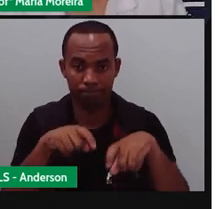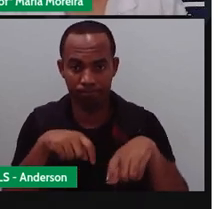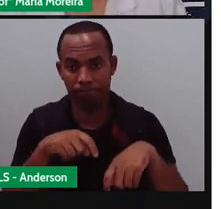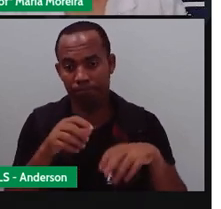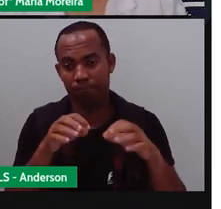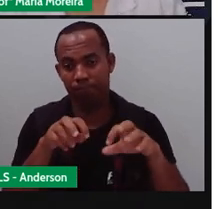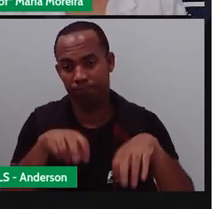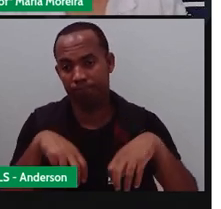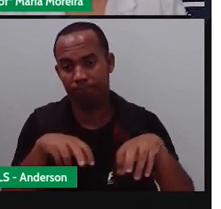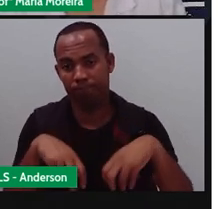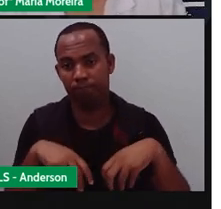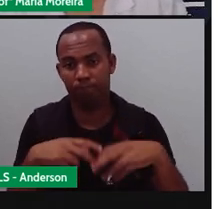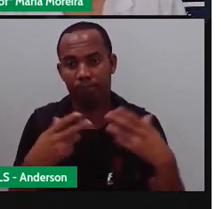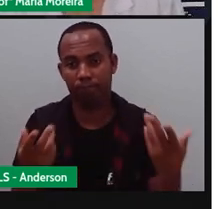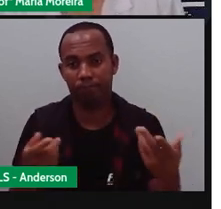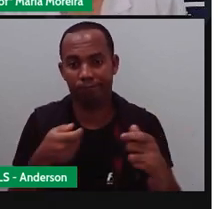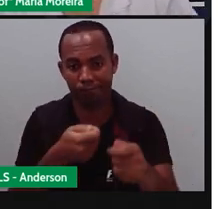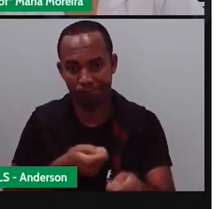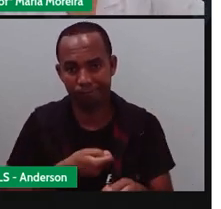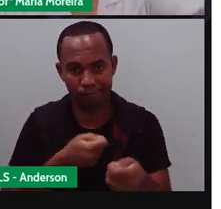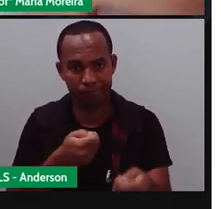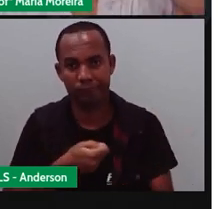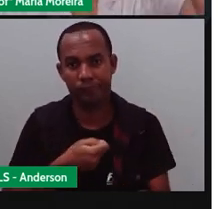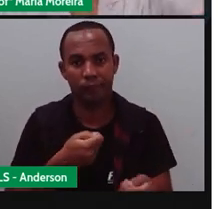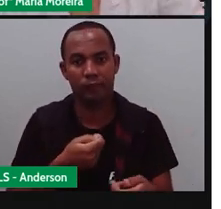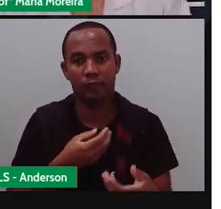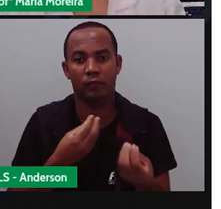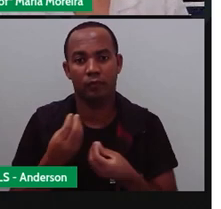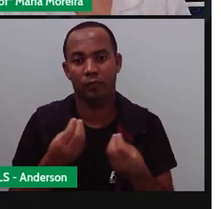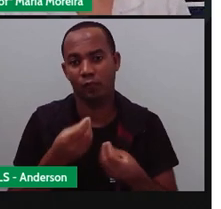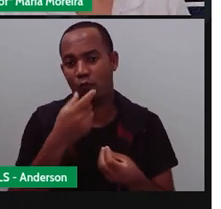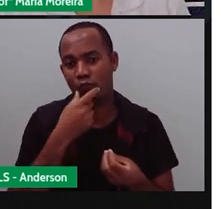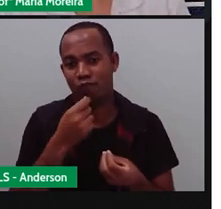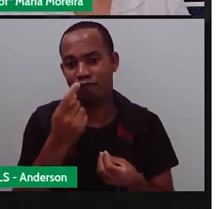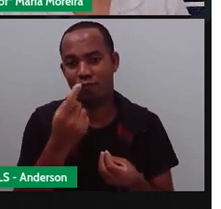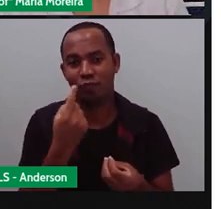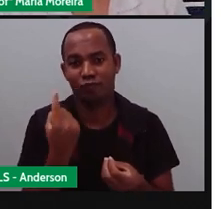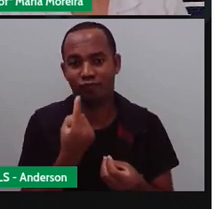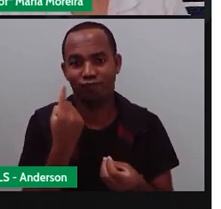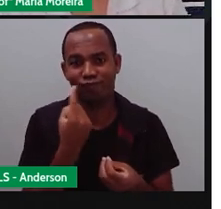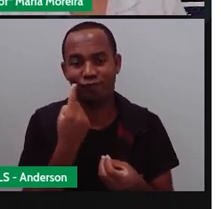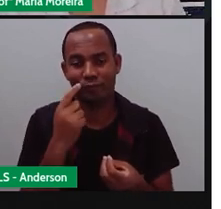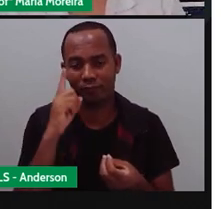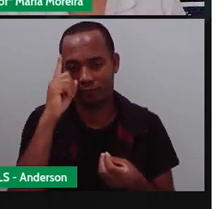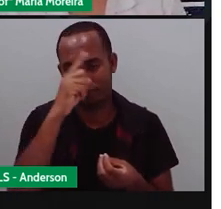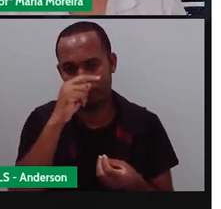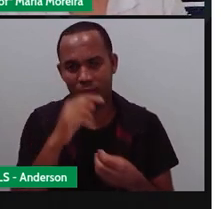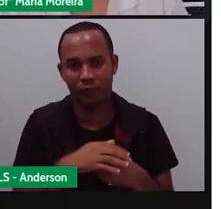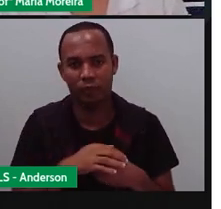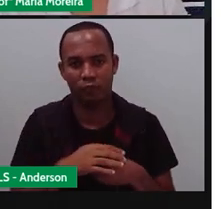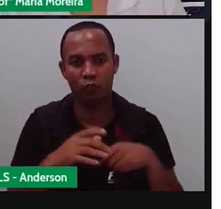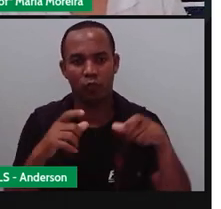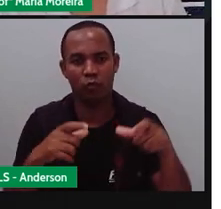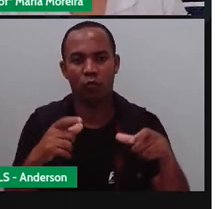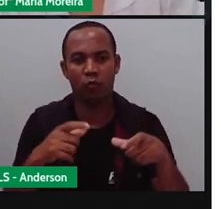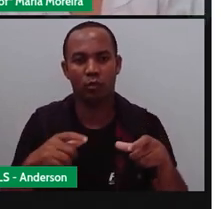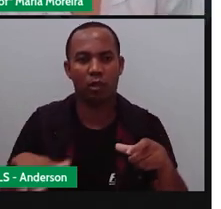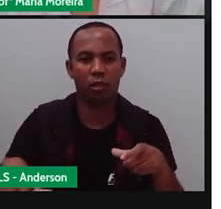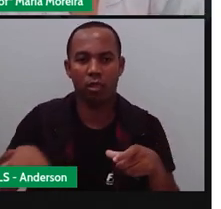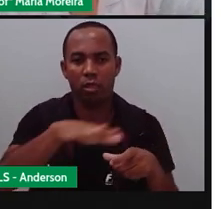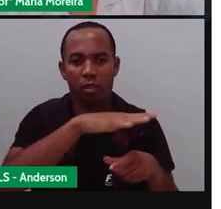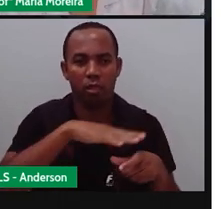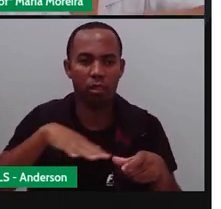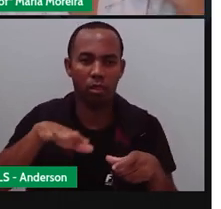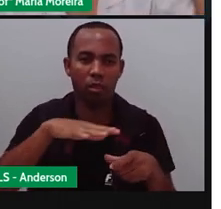dificuldades técnicas e físicas entre Imagine só um território aí para quem mora na zona na zona rural nos